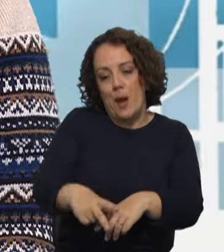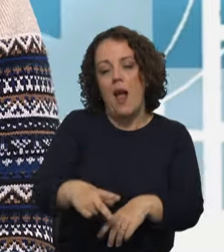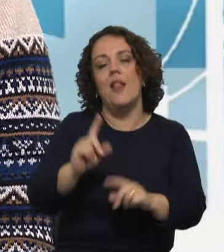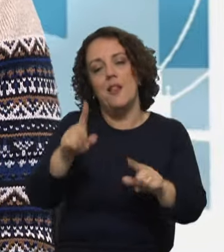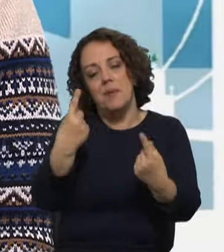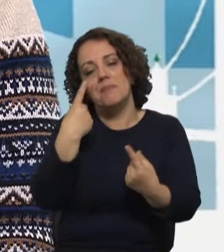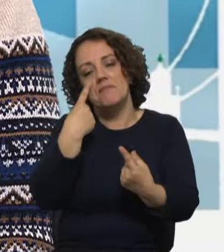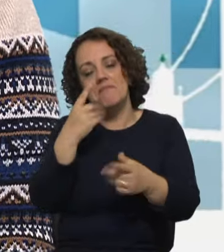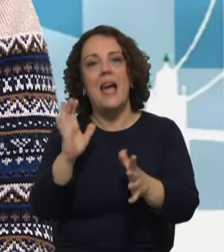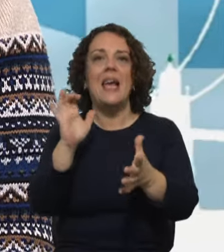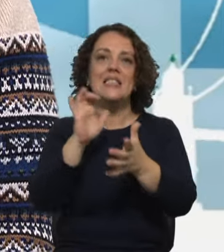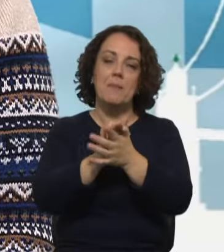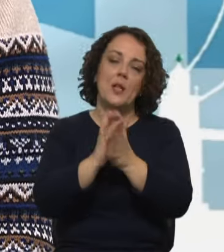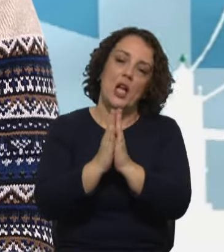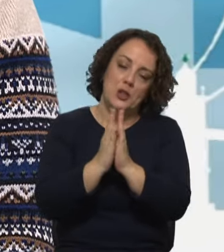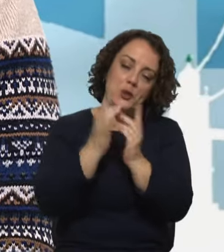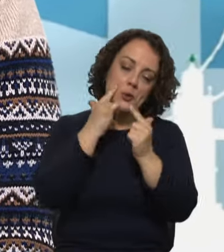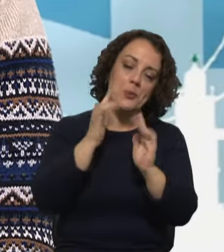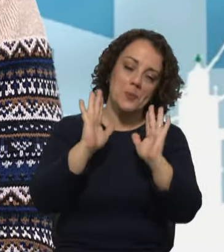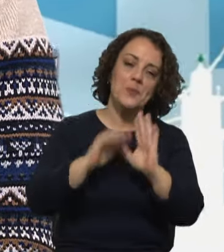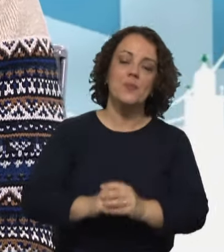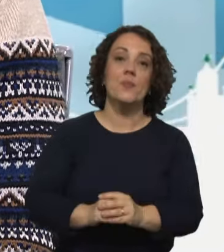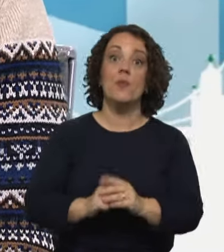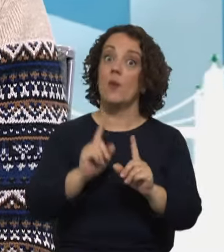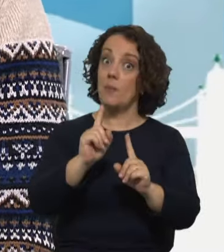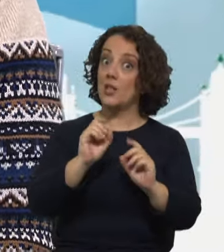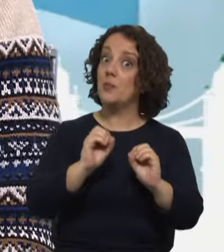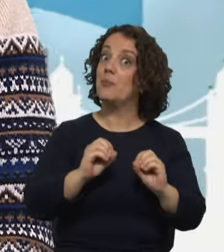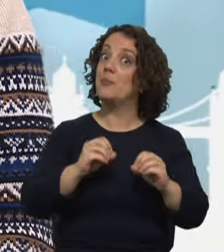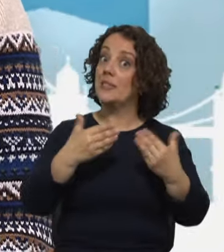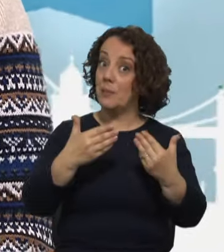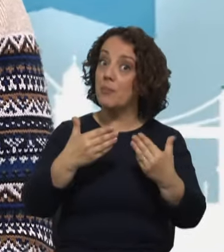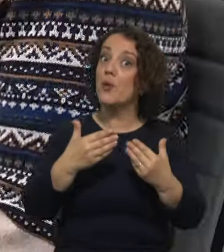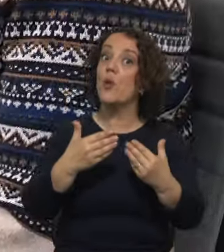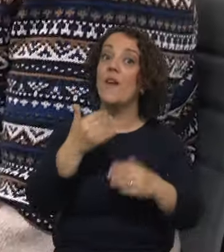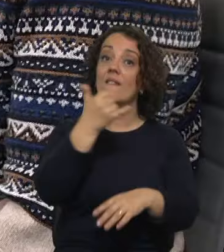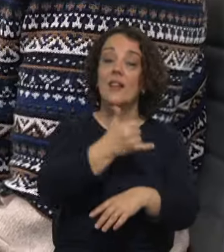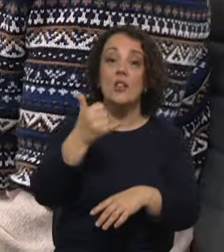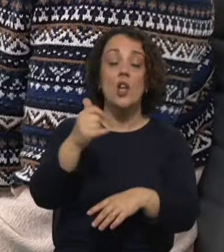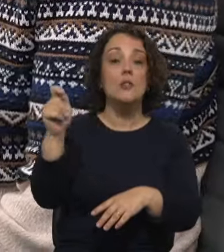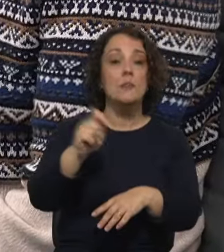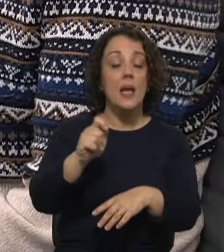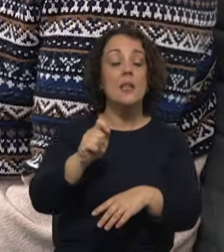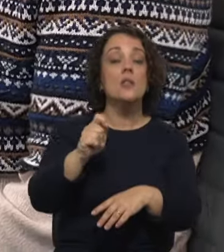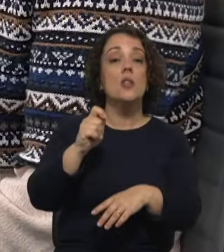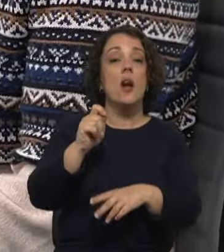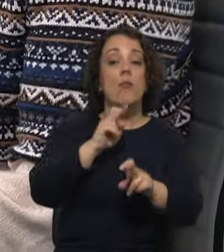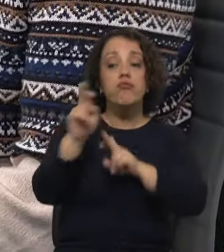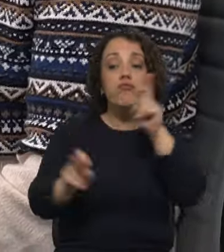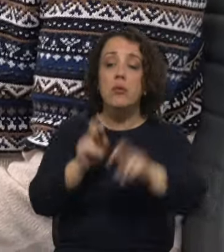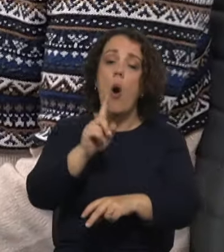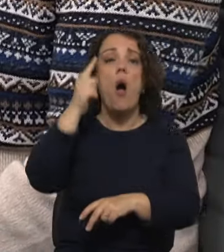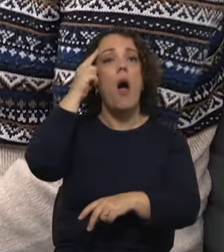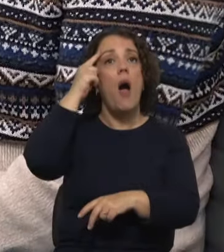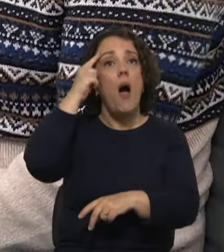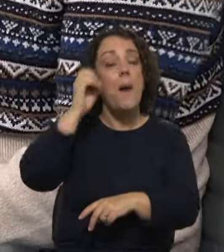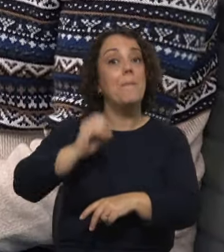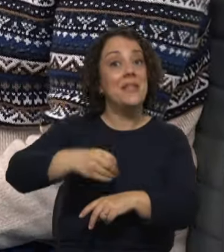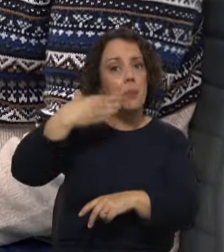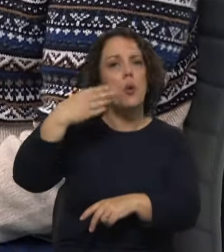fazer o nosso nosso casamento religioso e e inicialmente o plano não era viajar durante 22 meses inicialmente o plano era sair de Moçambique diretos a